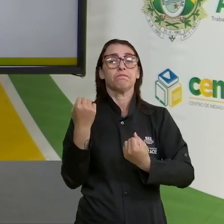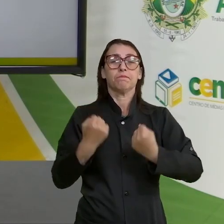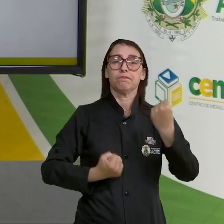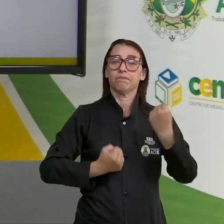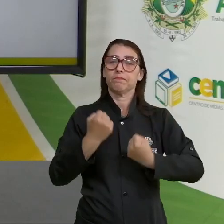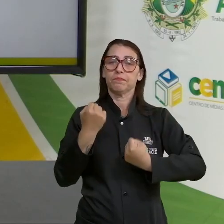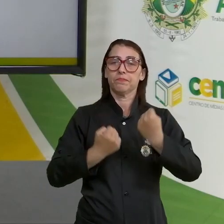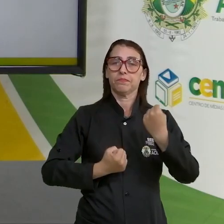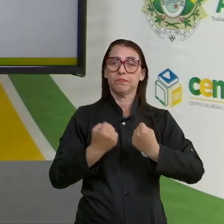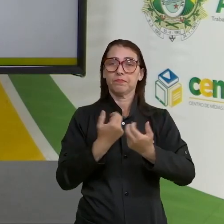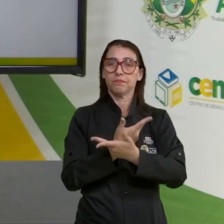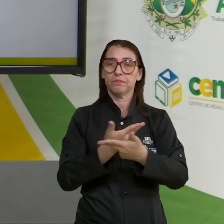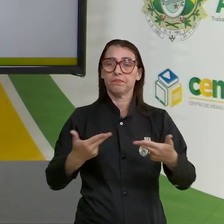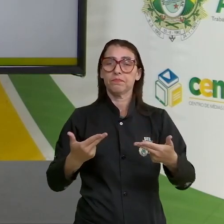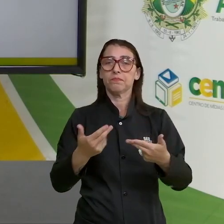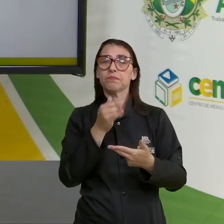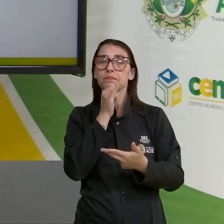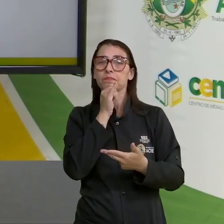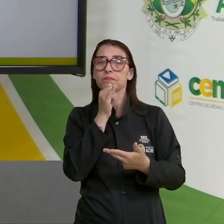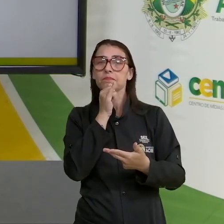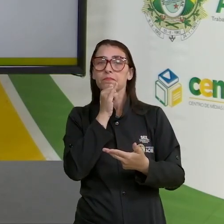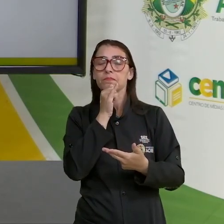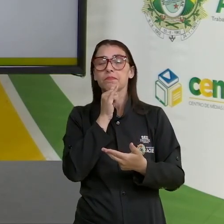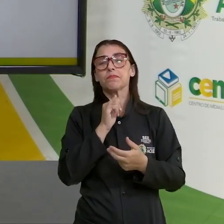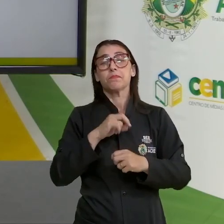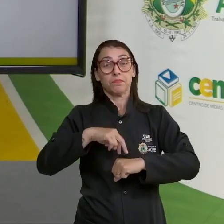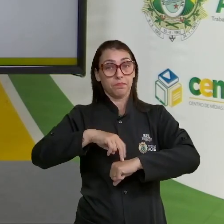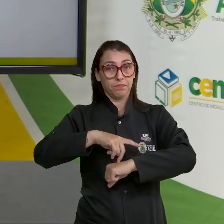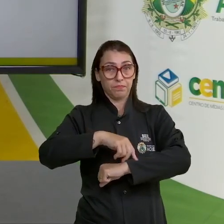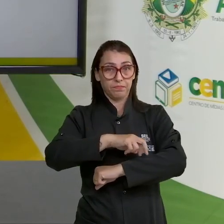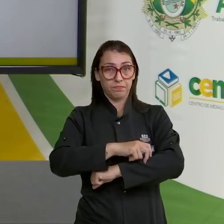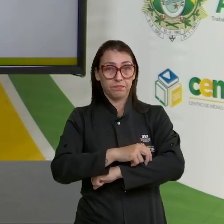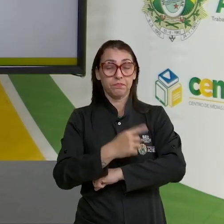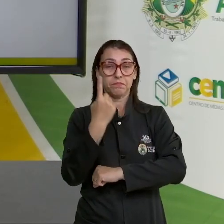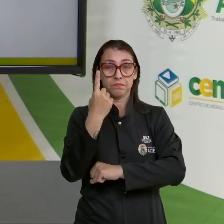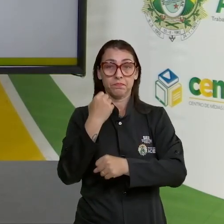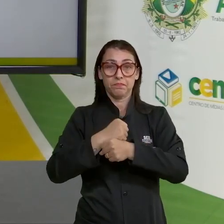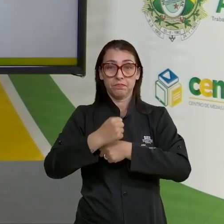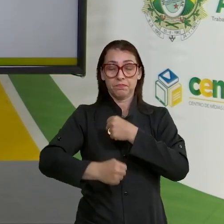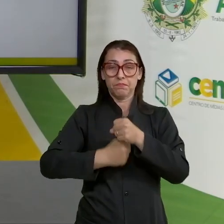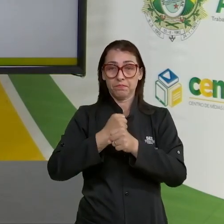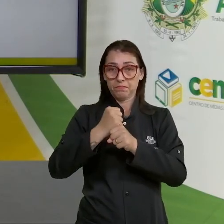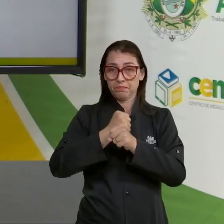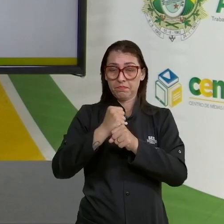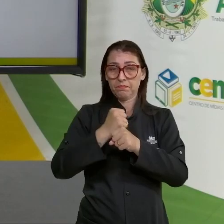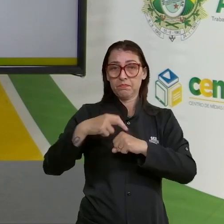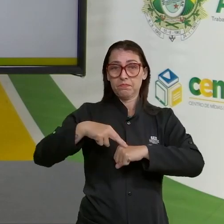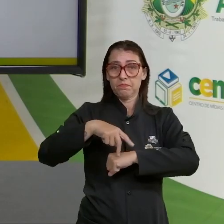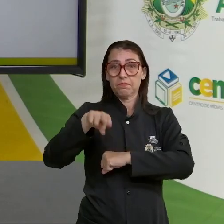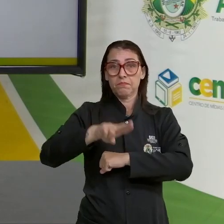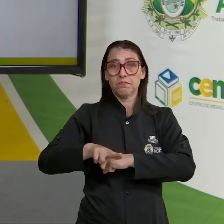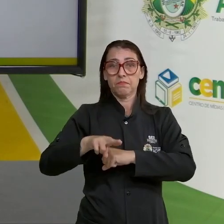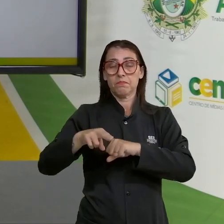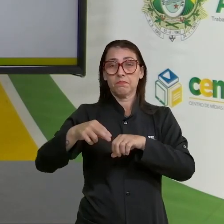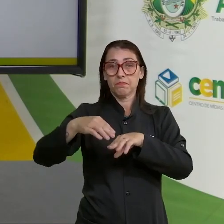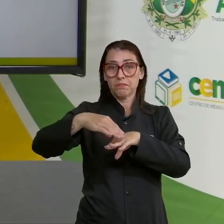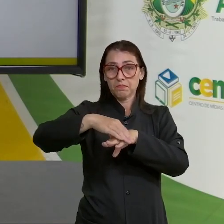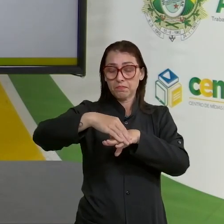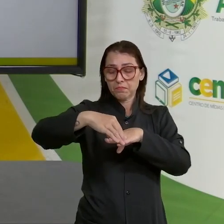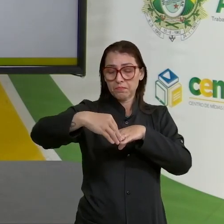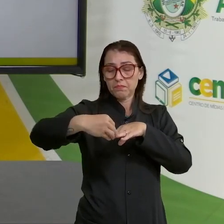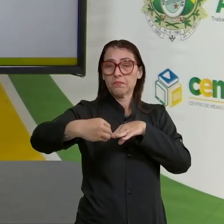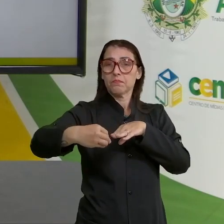carros, nos automóveis. O exemplo da moda é o seguinte, em um ano a moda é usar o bico fino, no